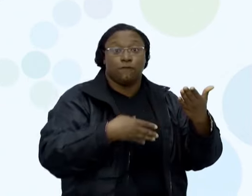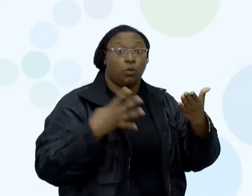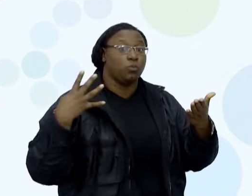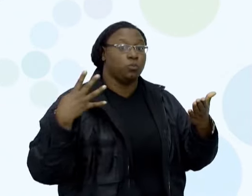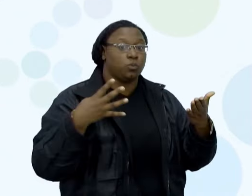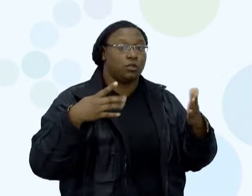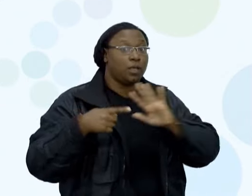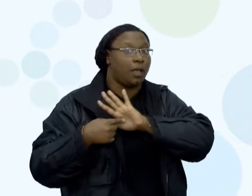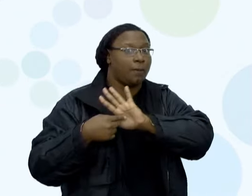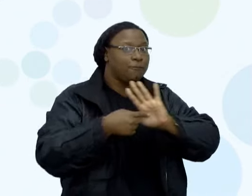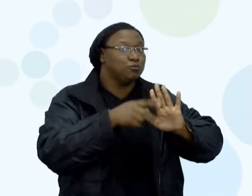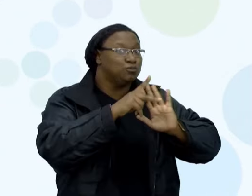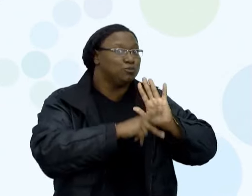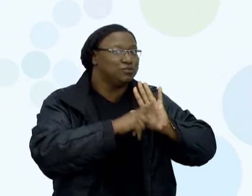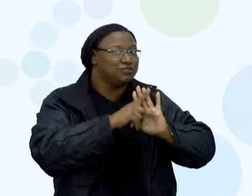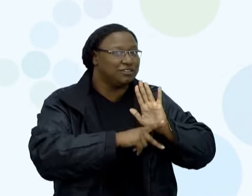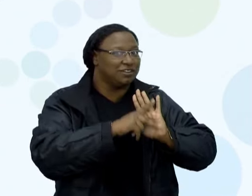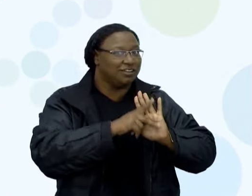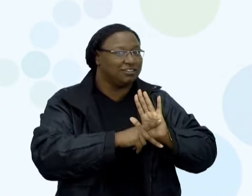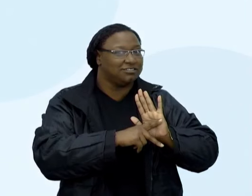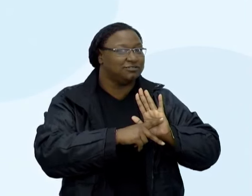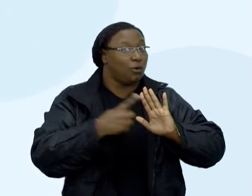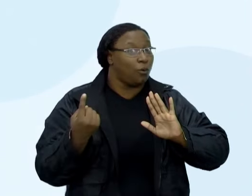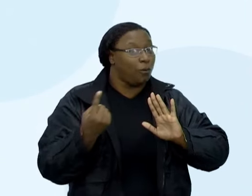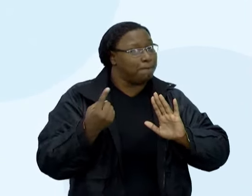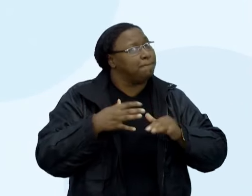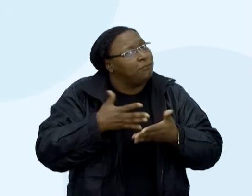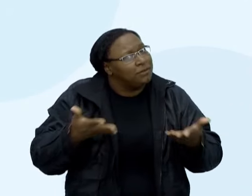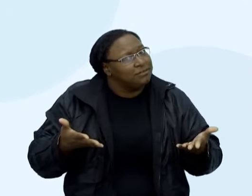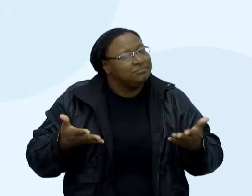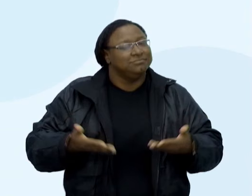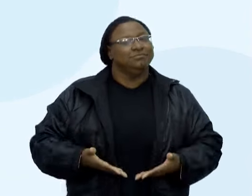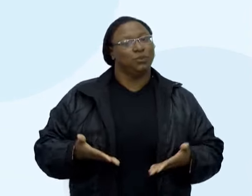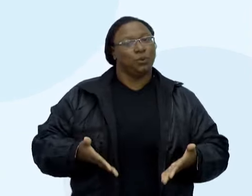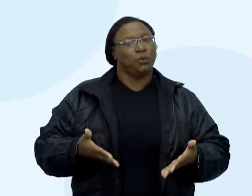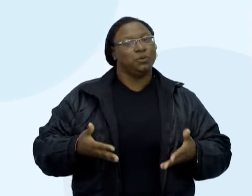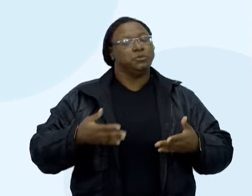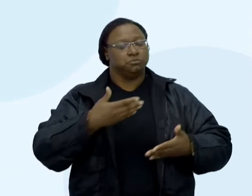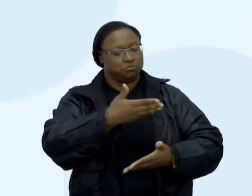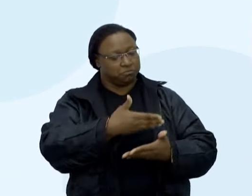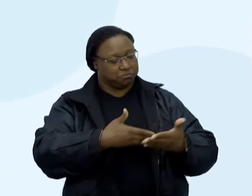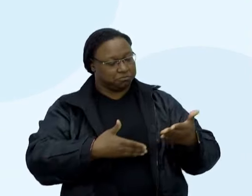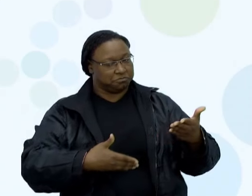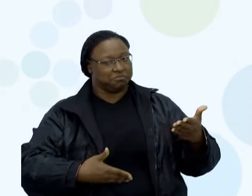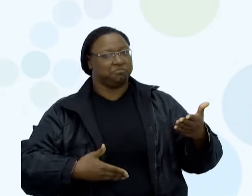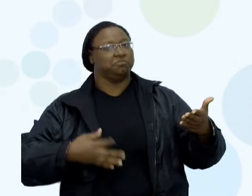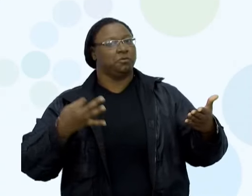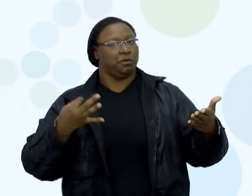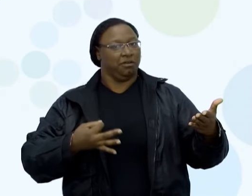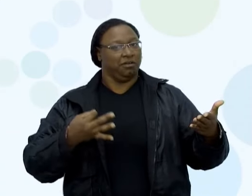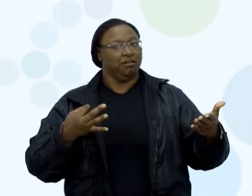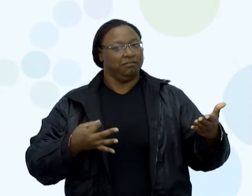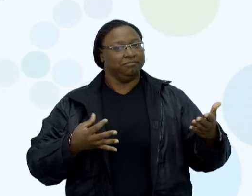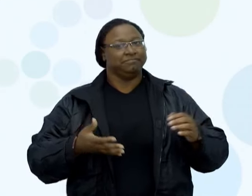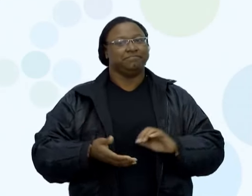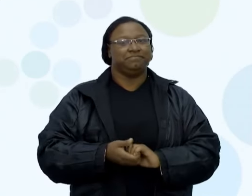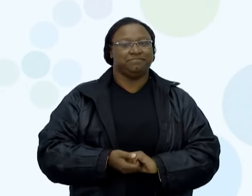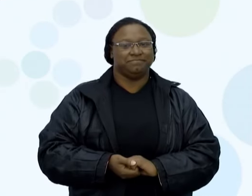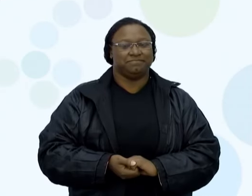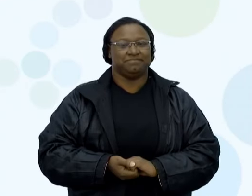do protótipo, né? Uma das apresentações, eu vou te fazer uma apresentação formal aqui do protótipo e tal.